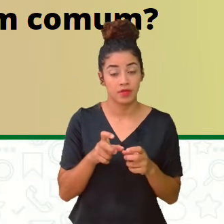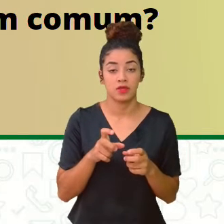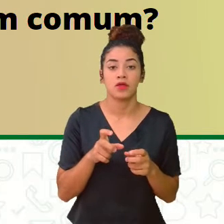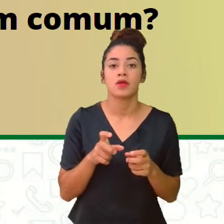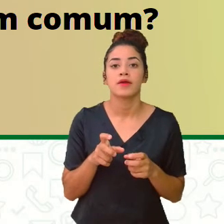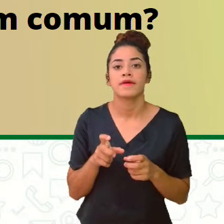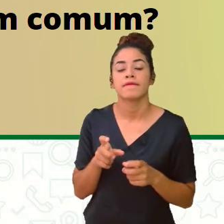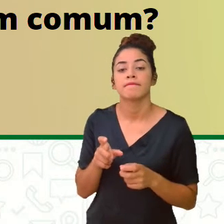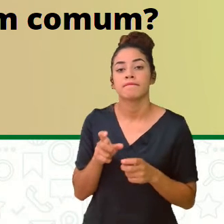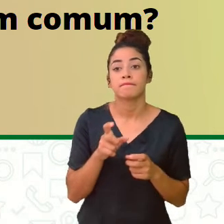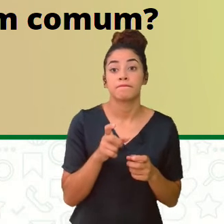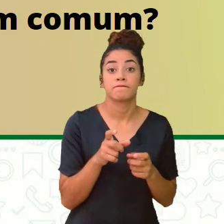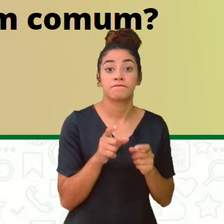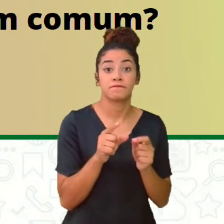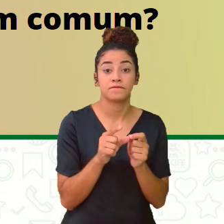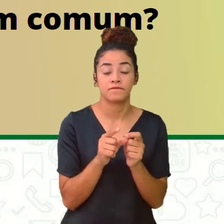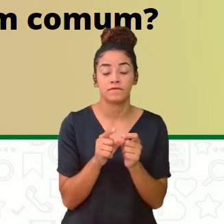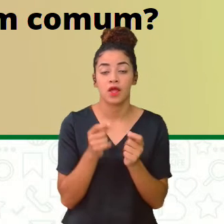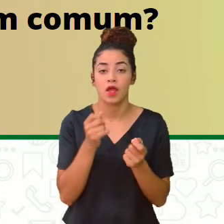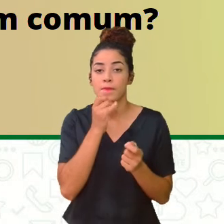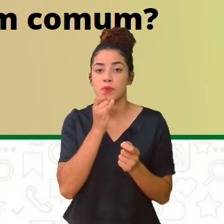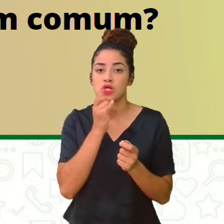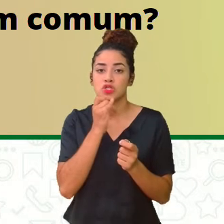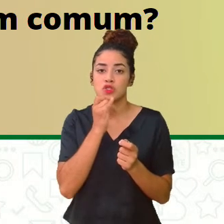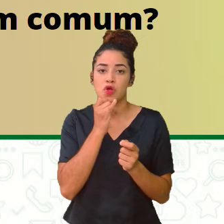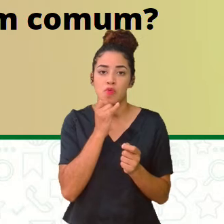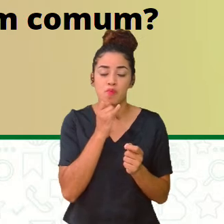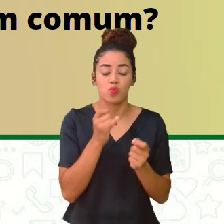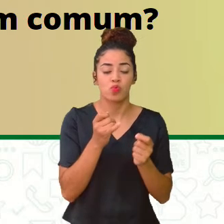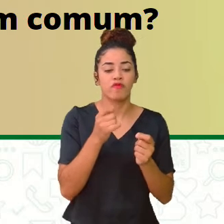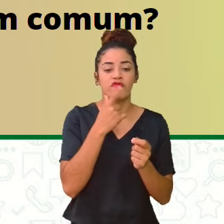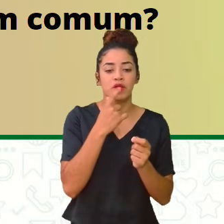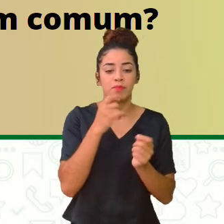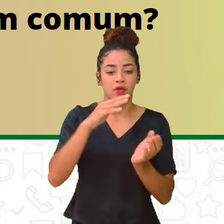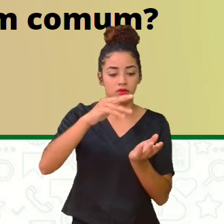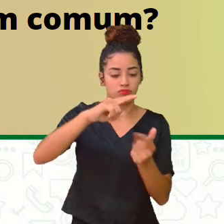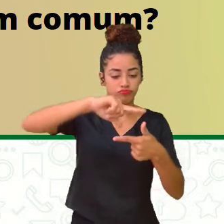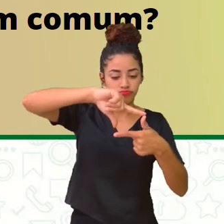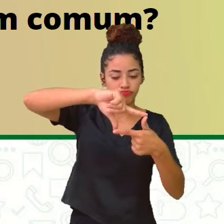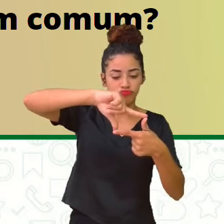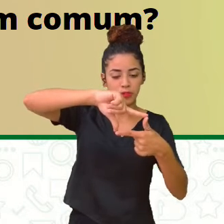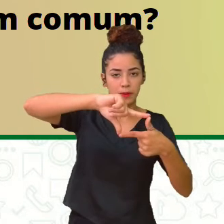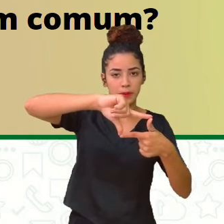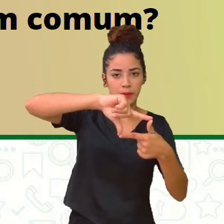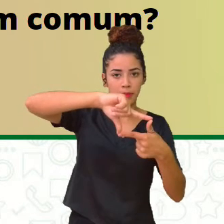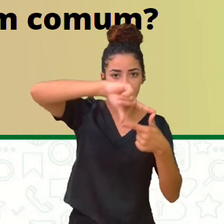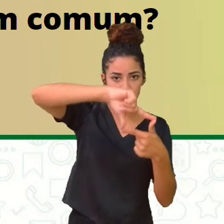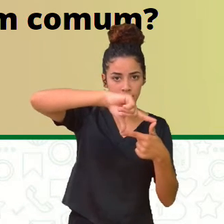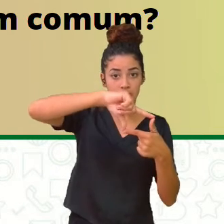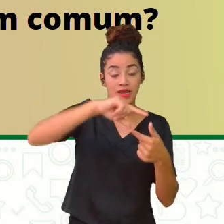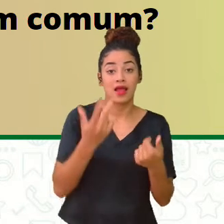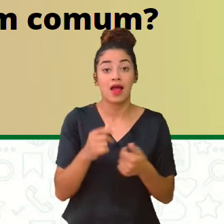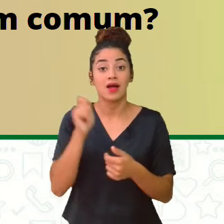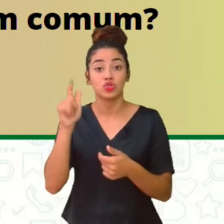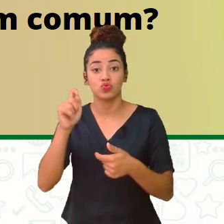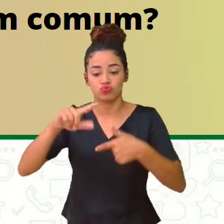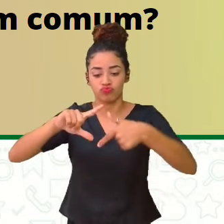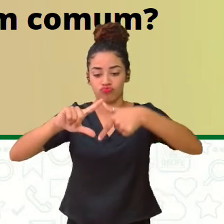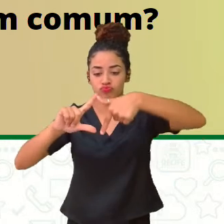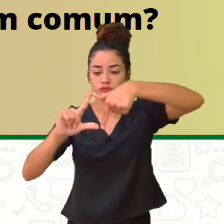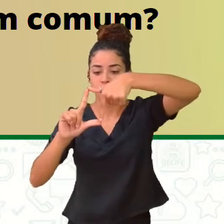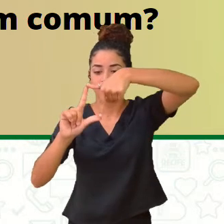posição e o azul está em outra, não é? Mas a área deles são a mesma. Eles têm a